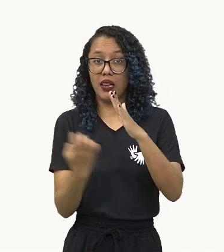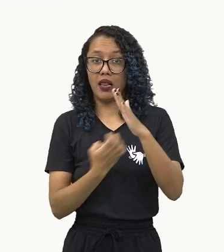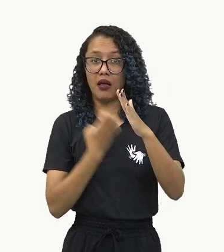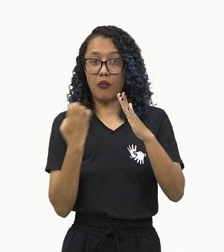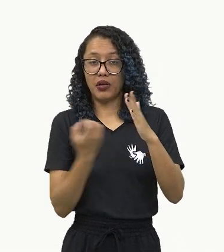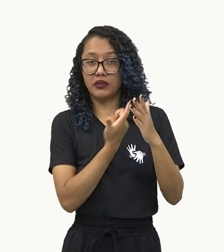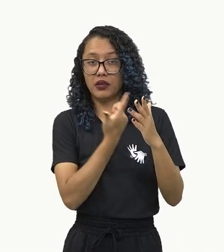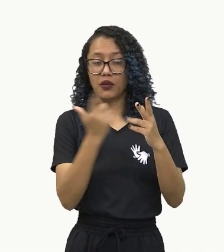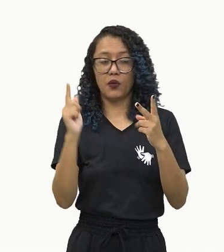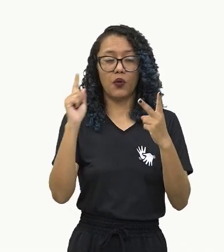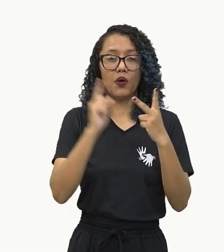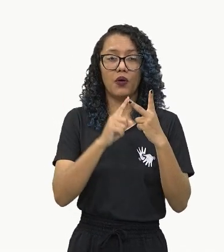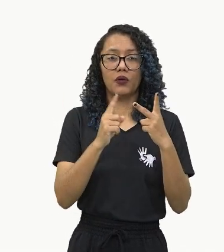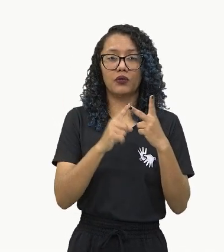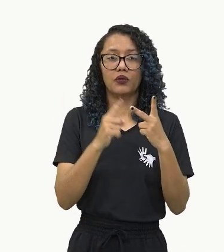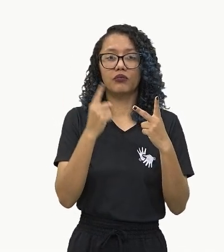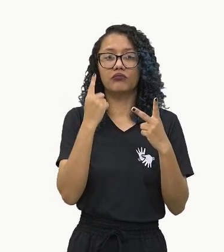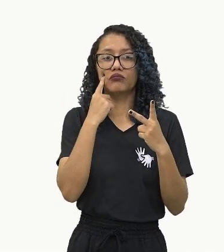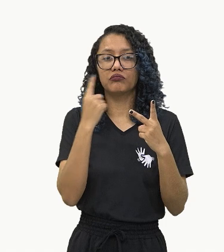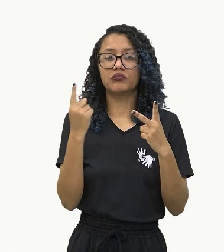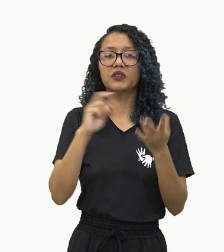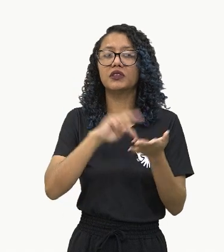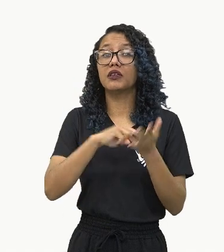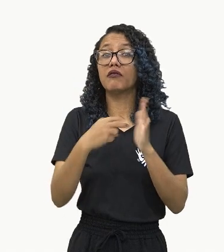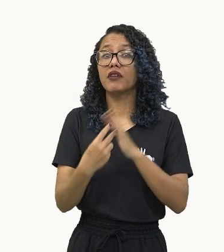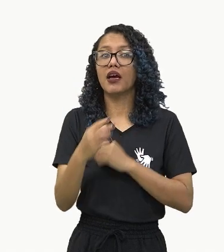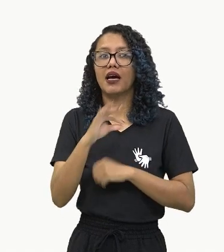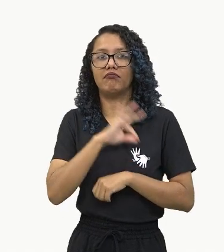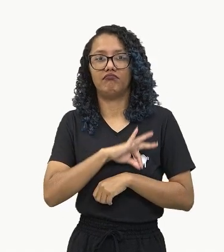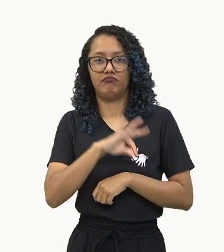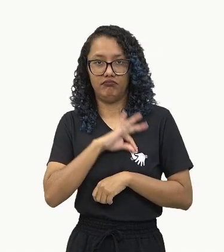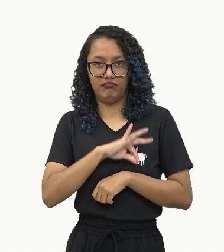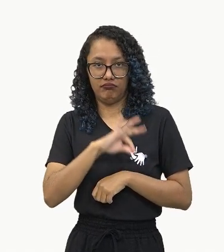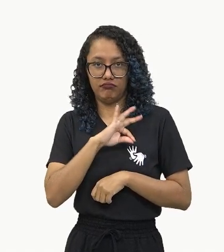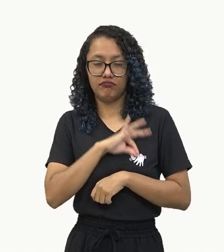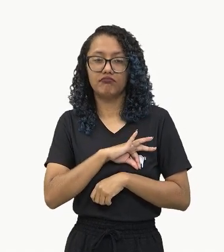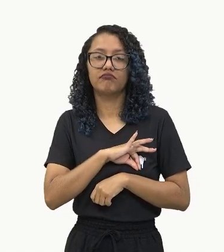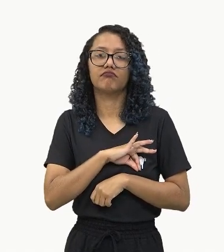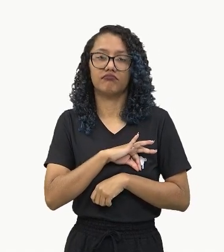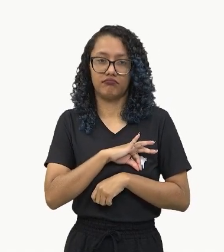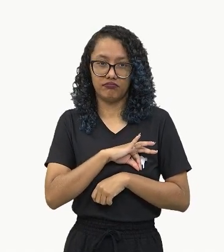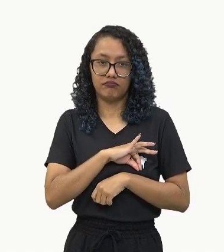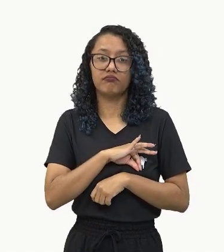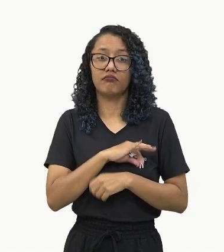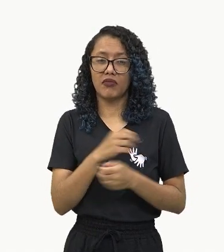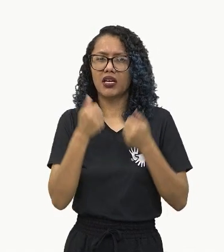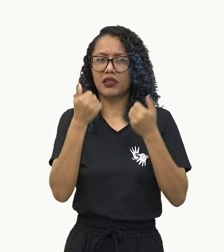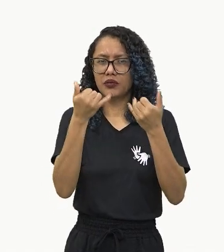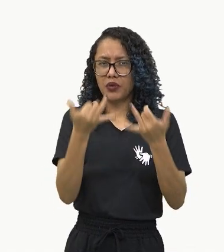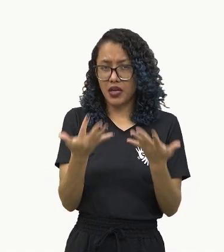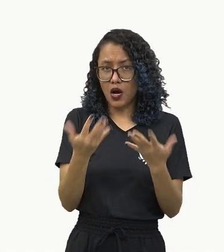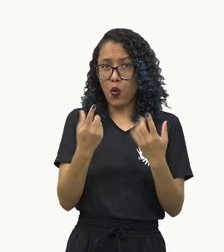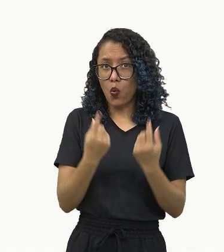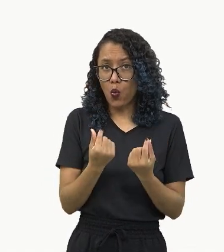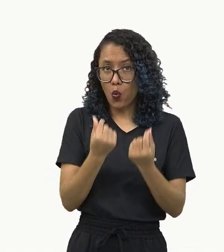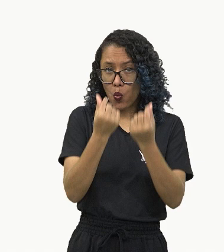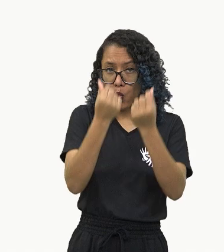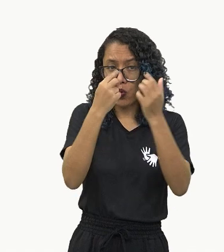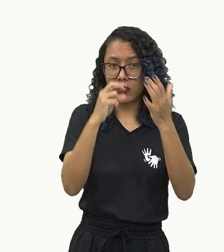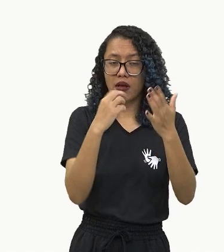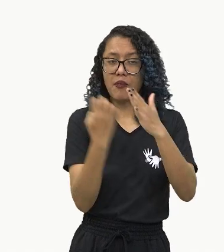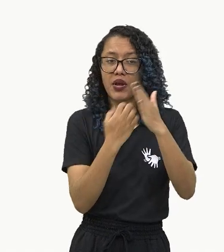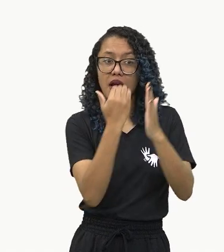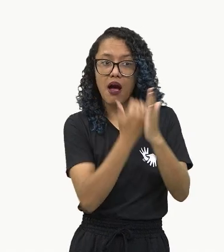temos sueldo. Sueldo significa salário. Ele diz que os lucros da empresa aumentaram, mas o salário que